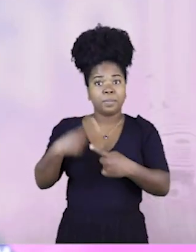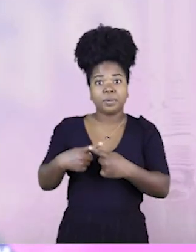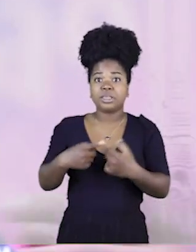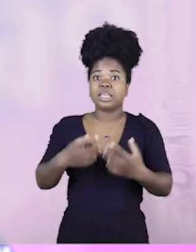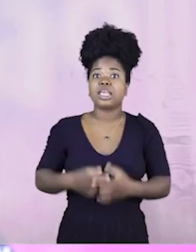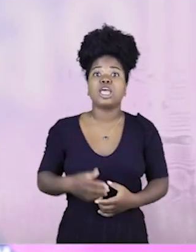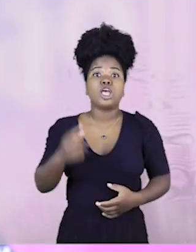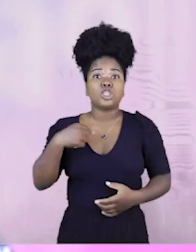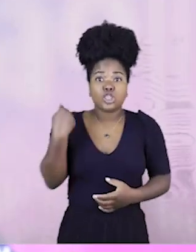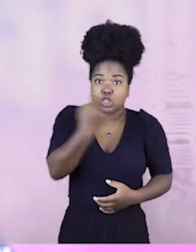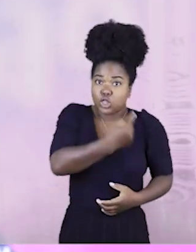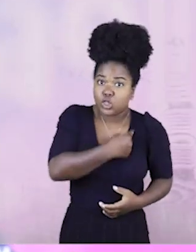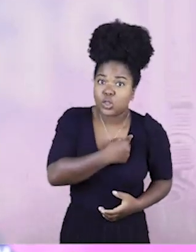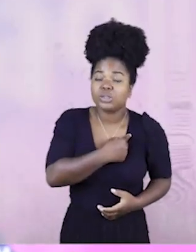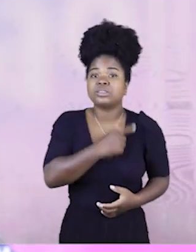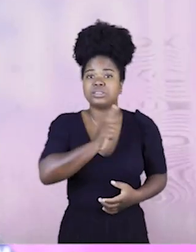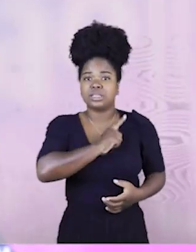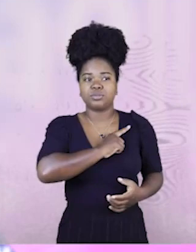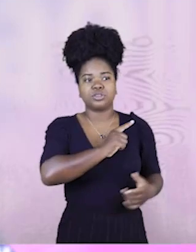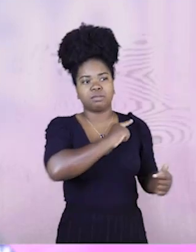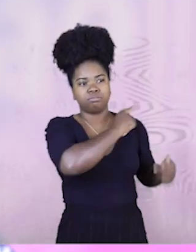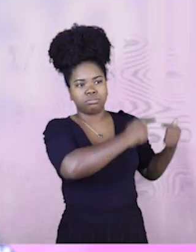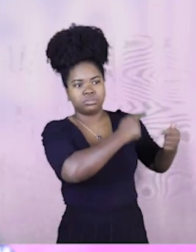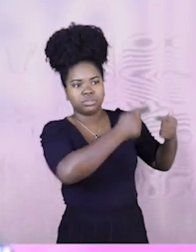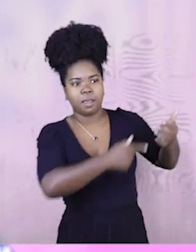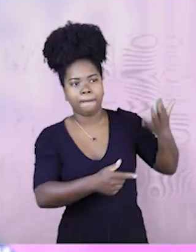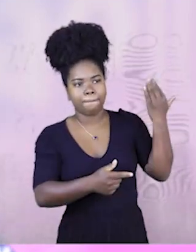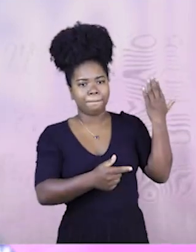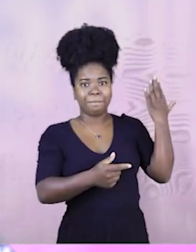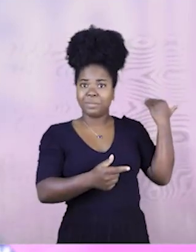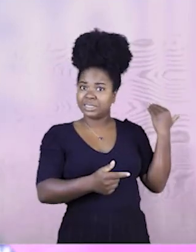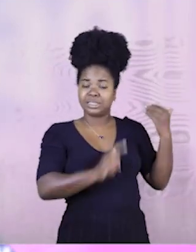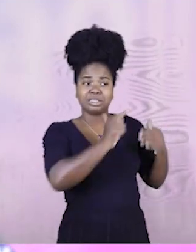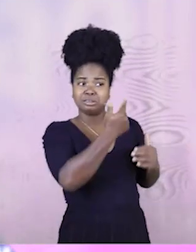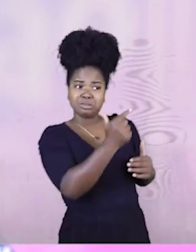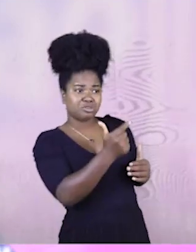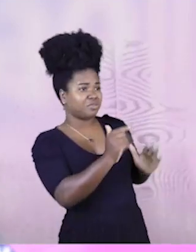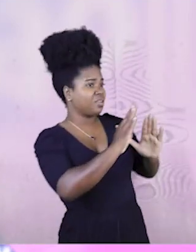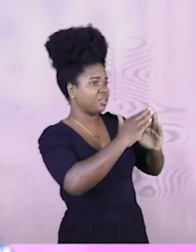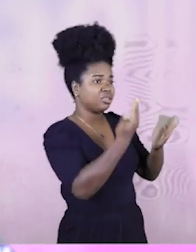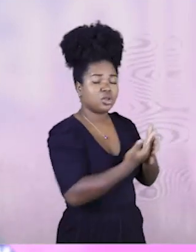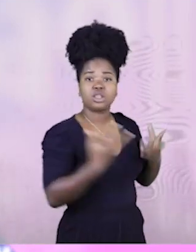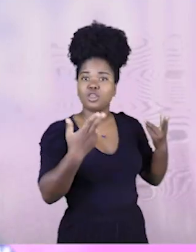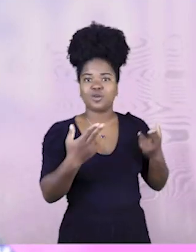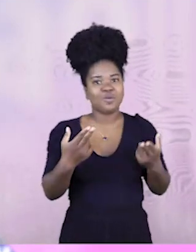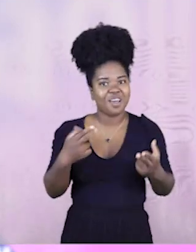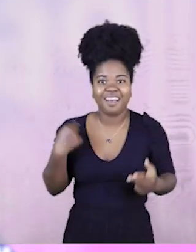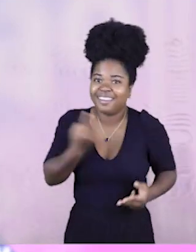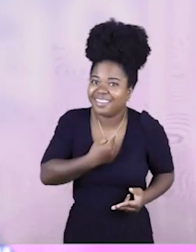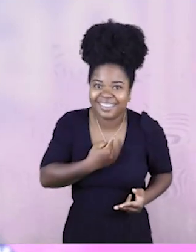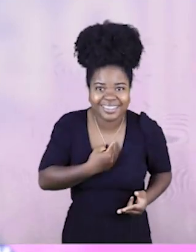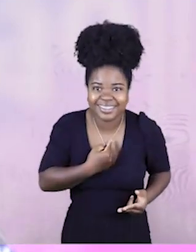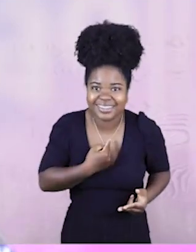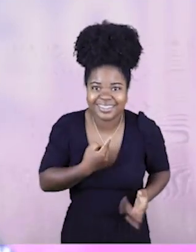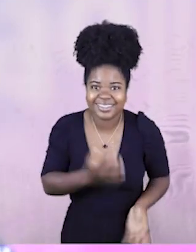gente descende de gerações que não tiveram tanto acesso à escolaridade quanto a gente. Então, é muito